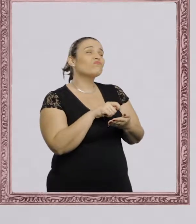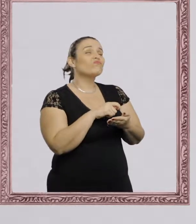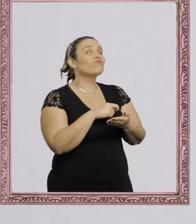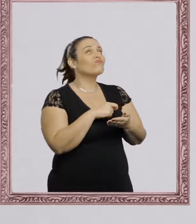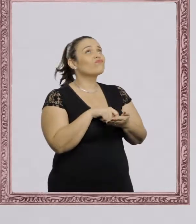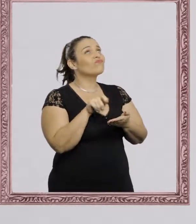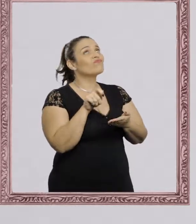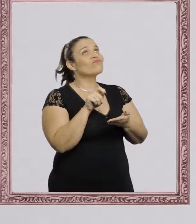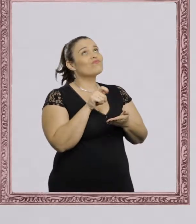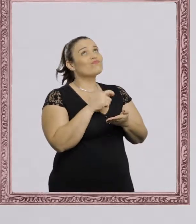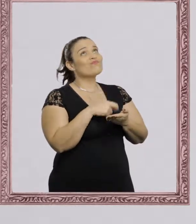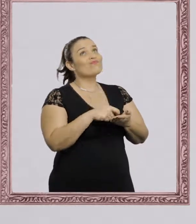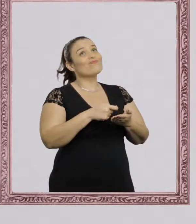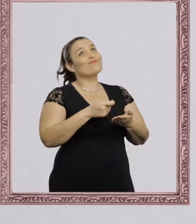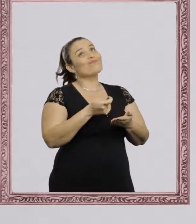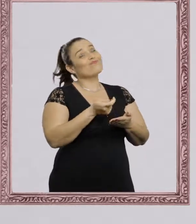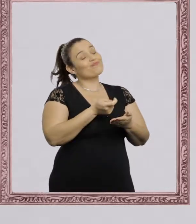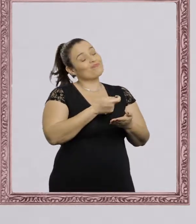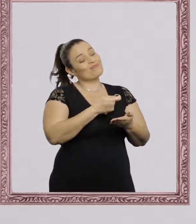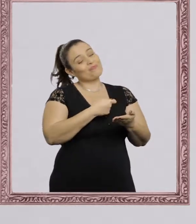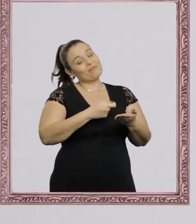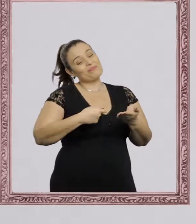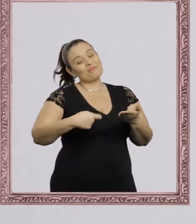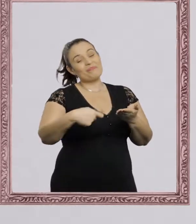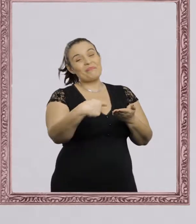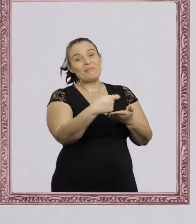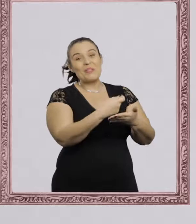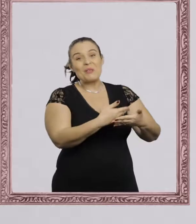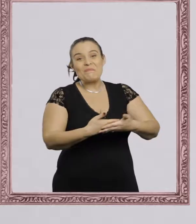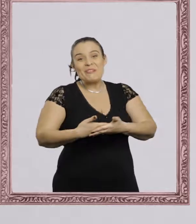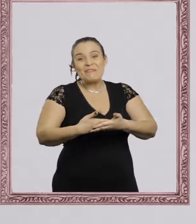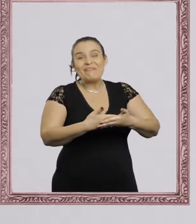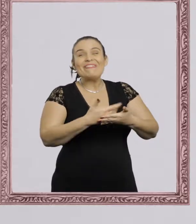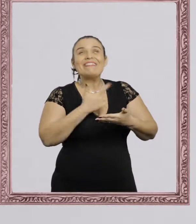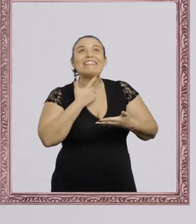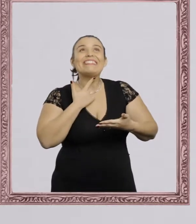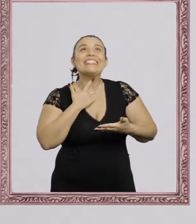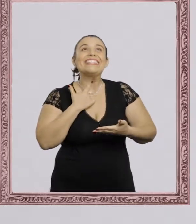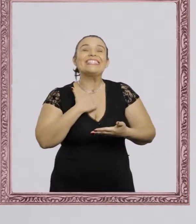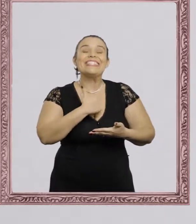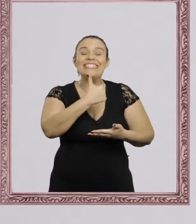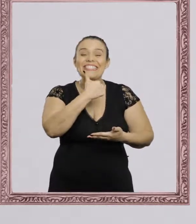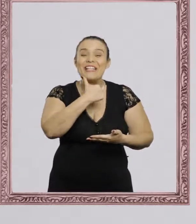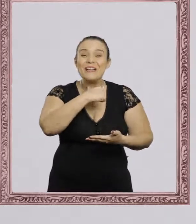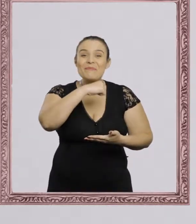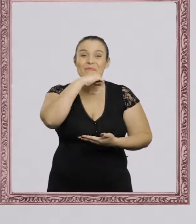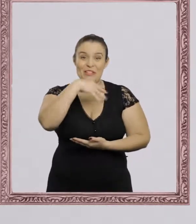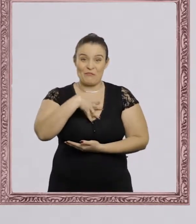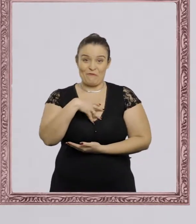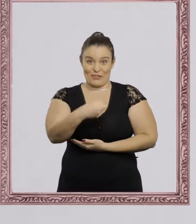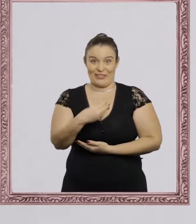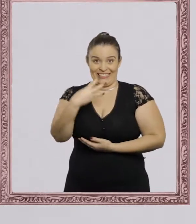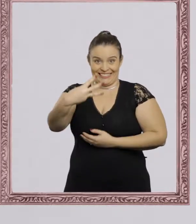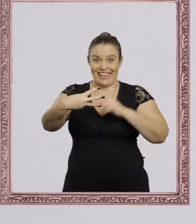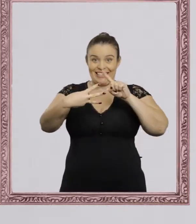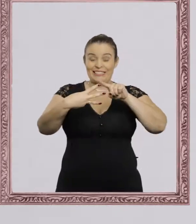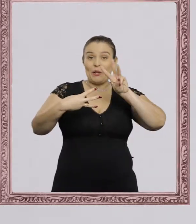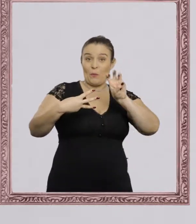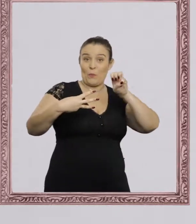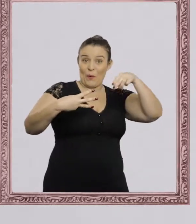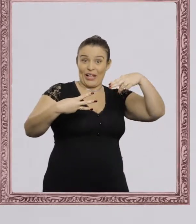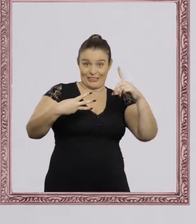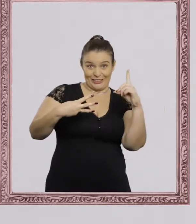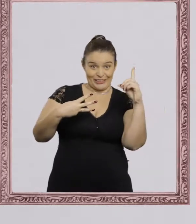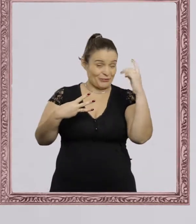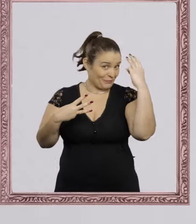os gastos. Ela começou a desenhar bebês porque queria ser mãe. Ela teve 3 filhos. O primeiro foi a